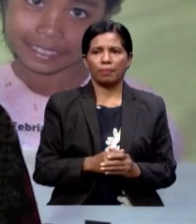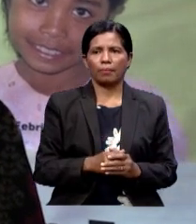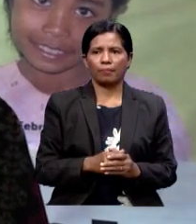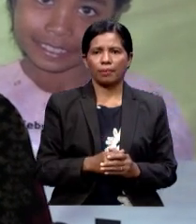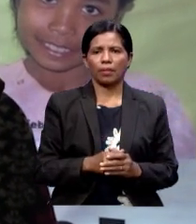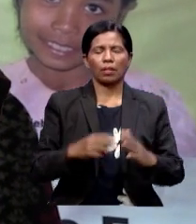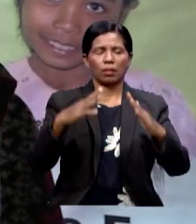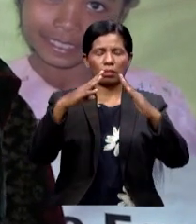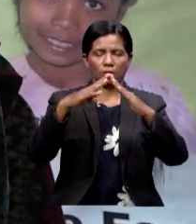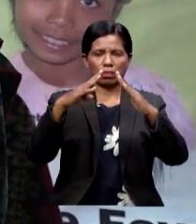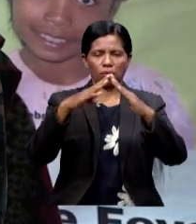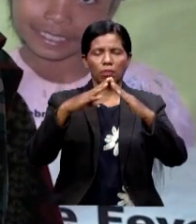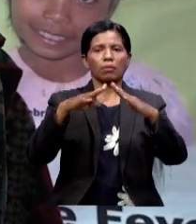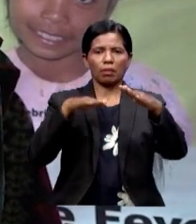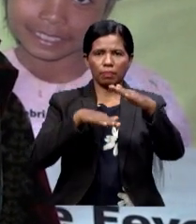uma marra um topones nem